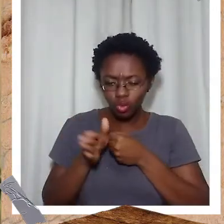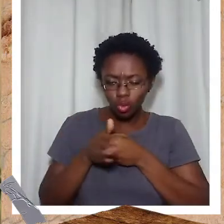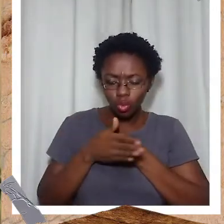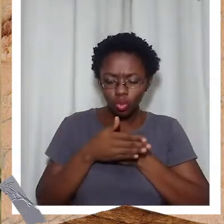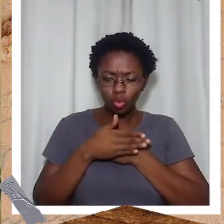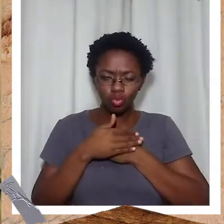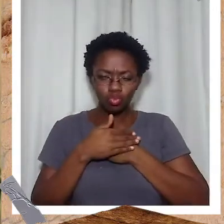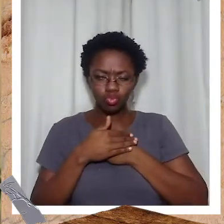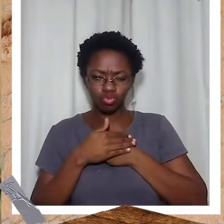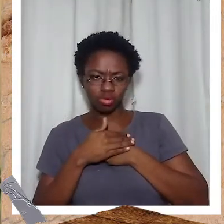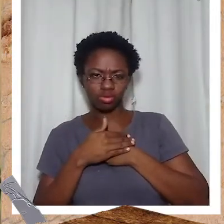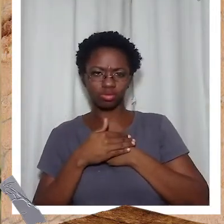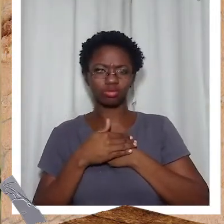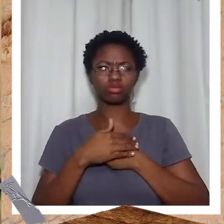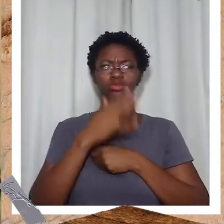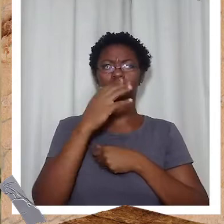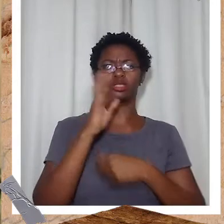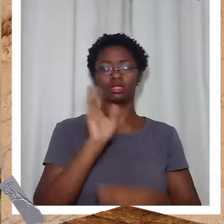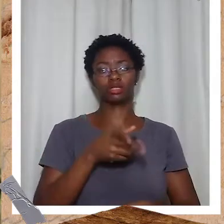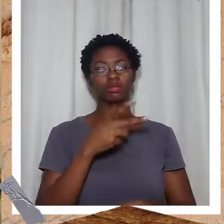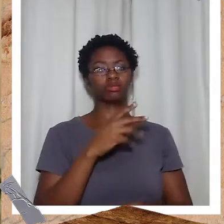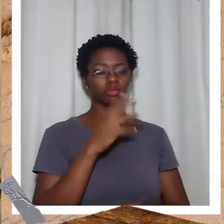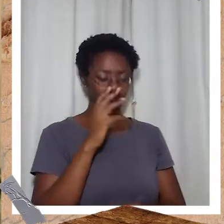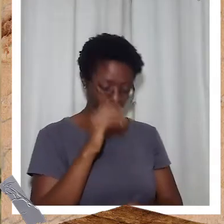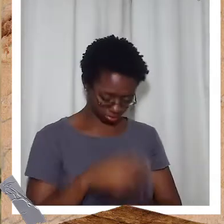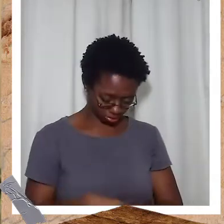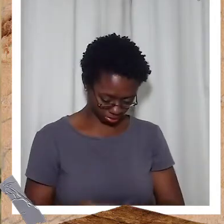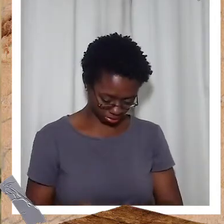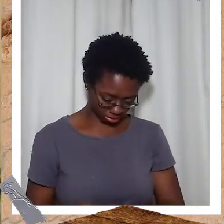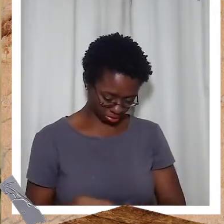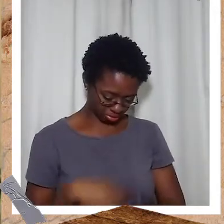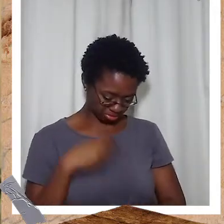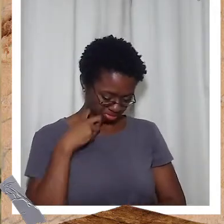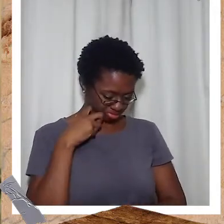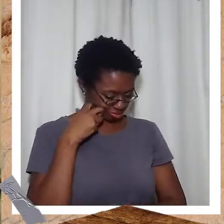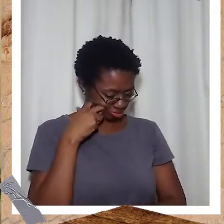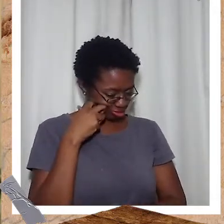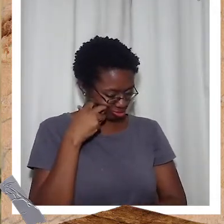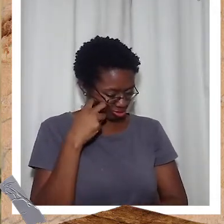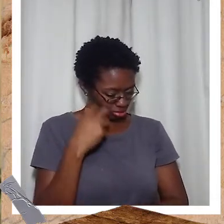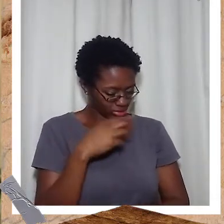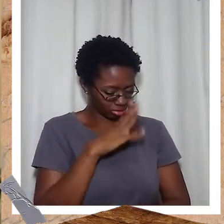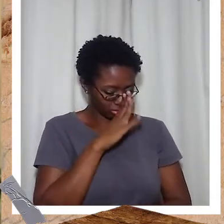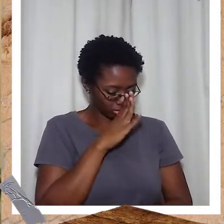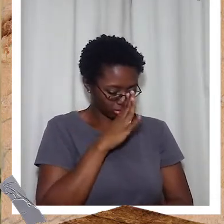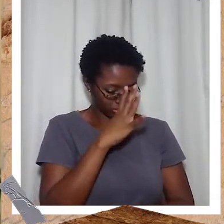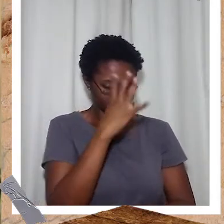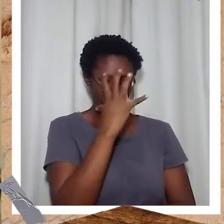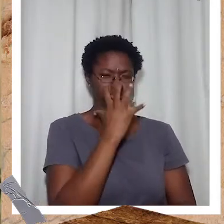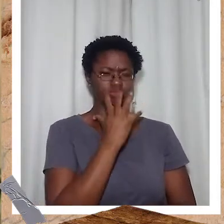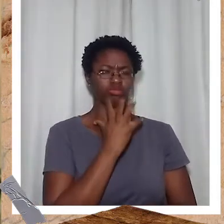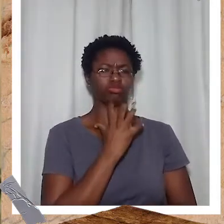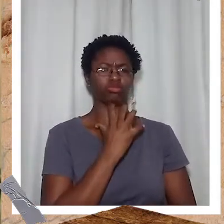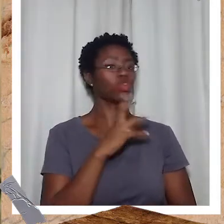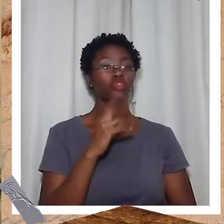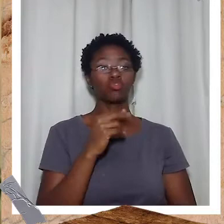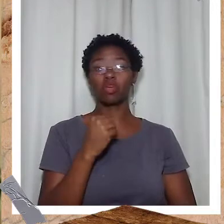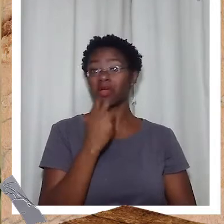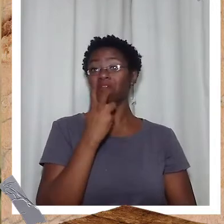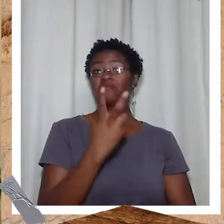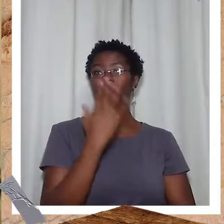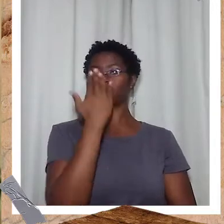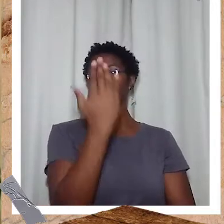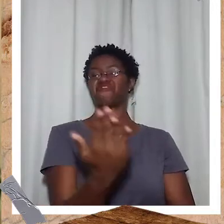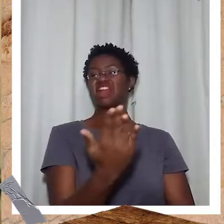aparece com o rosto perfilado, olhando para baixo. São mais raras as imagens em que olhamos de frente, ainda mais raras